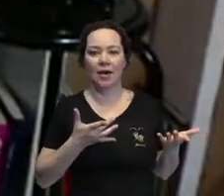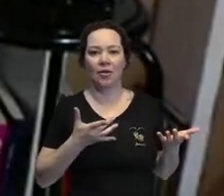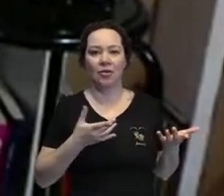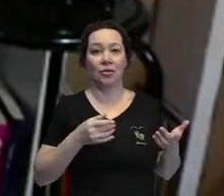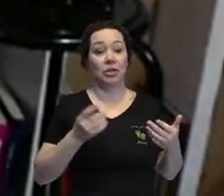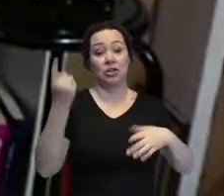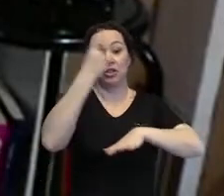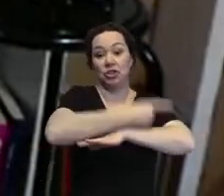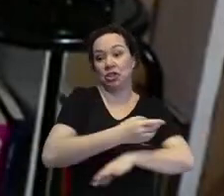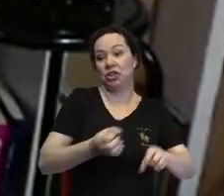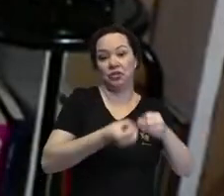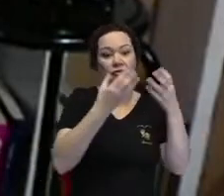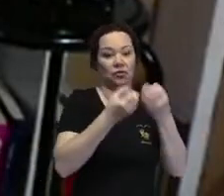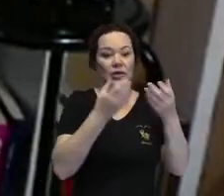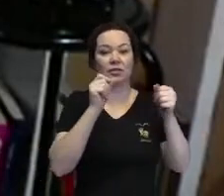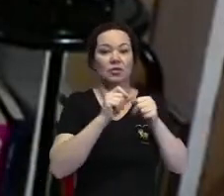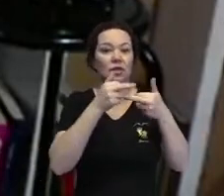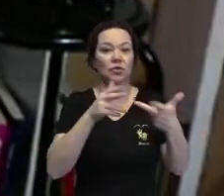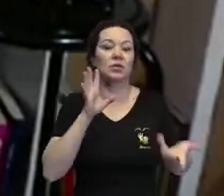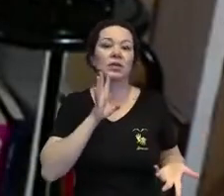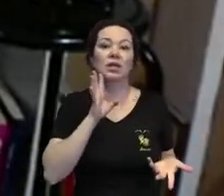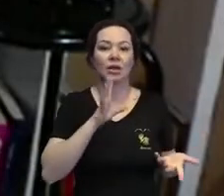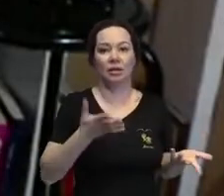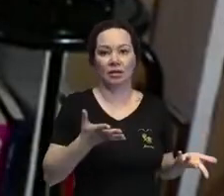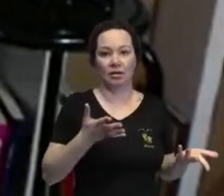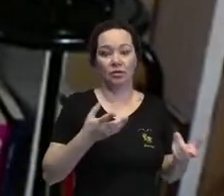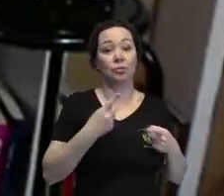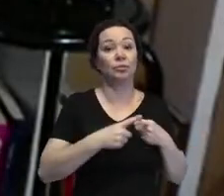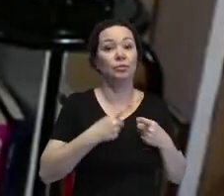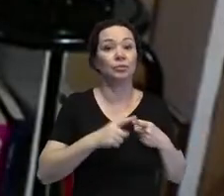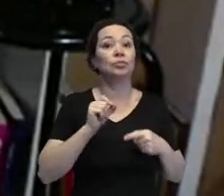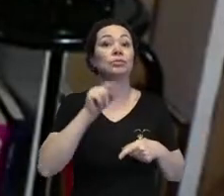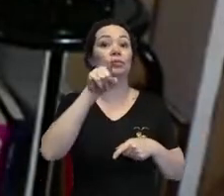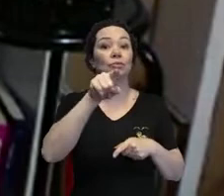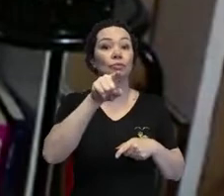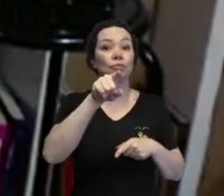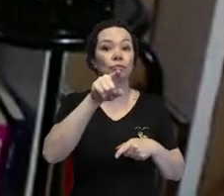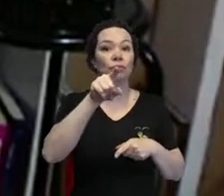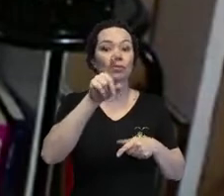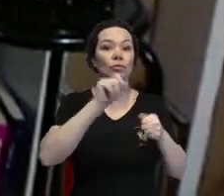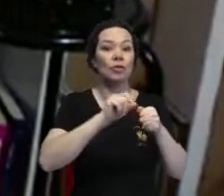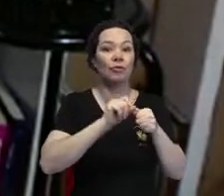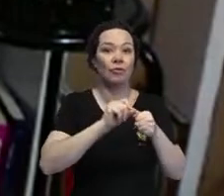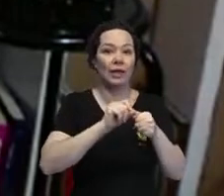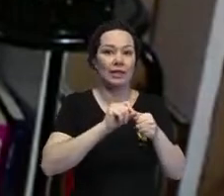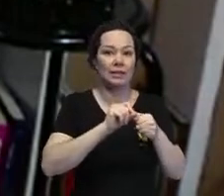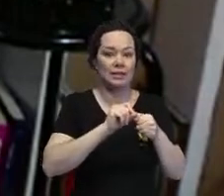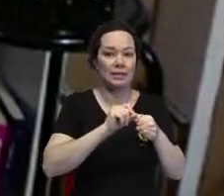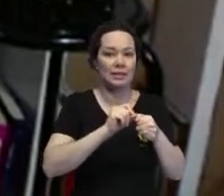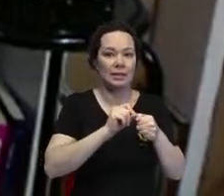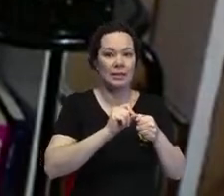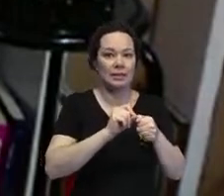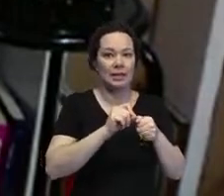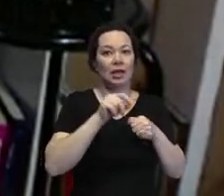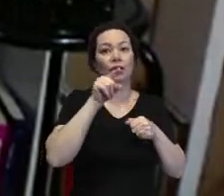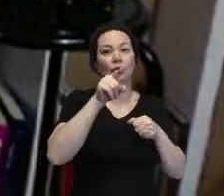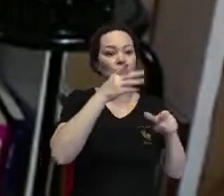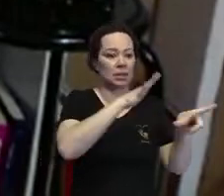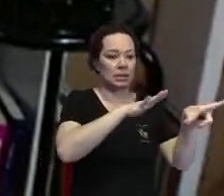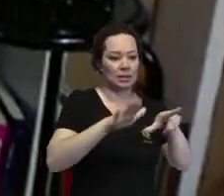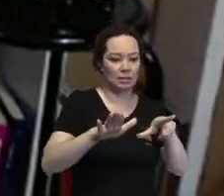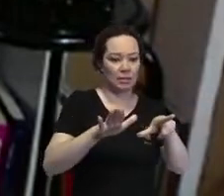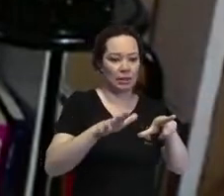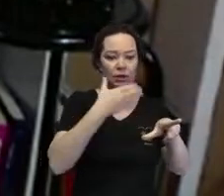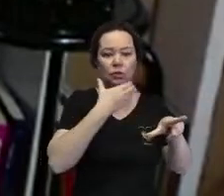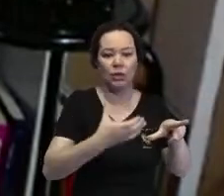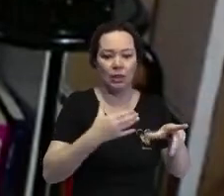fazer coisas legais. Porque o que você é não é medido entre o que você faz entre a semana do Natal e o